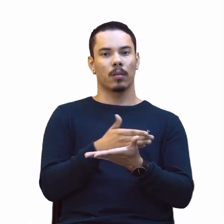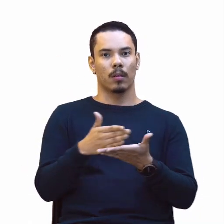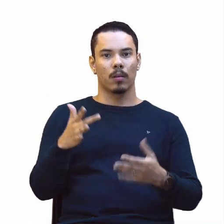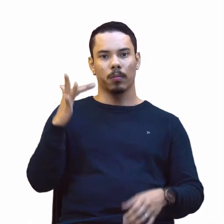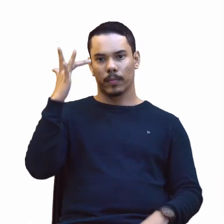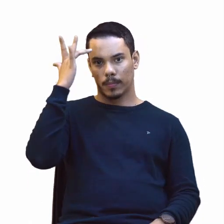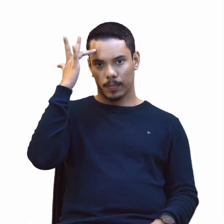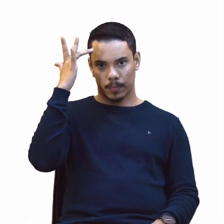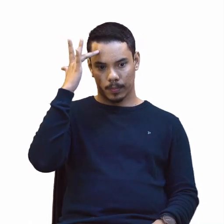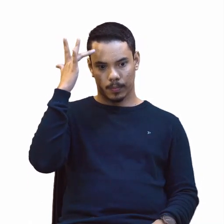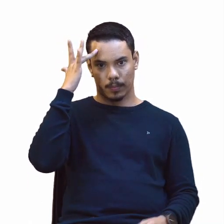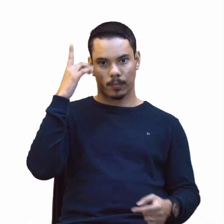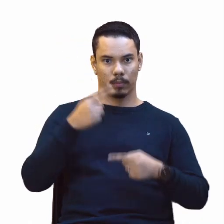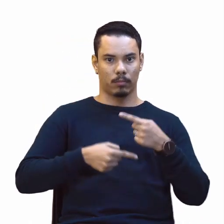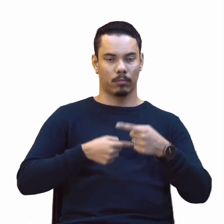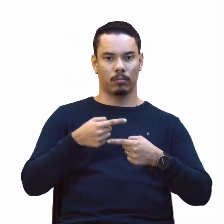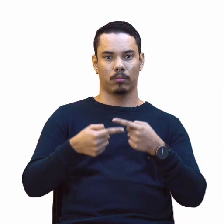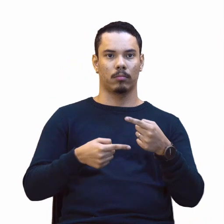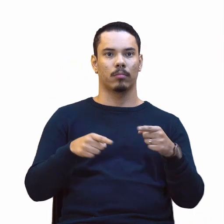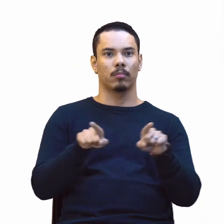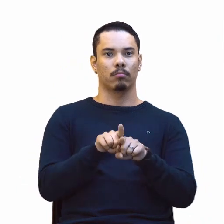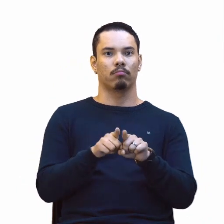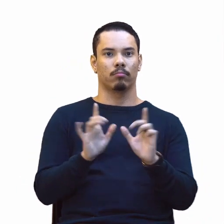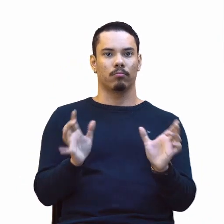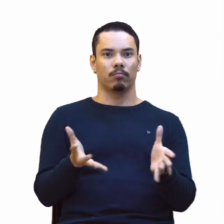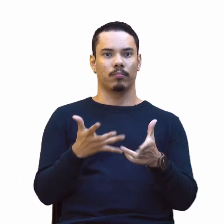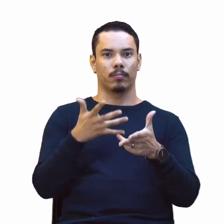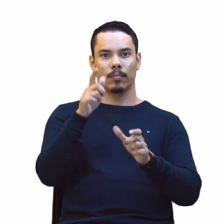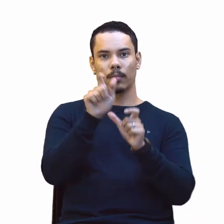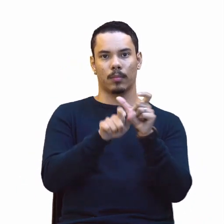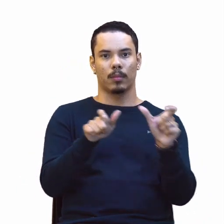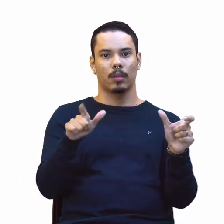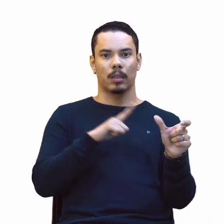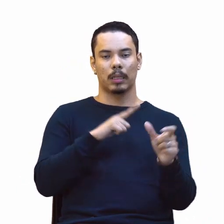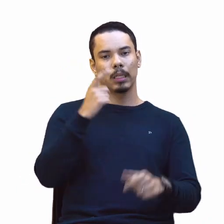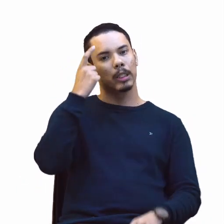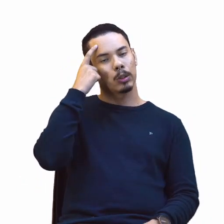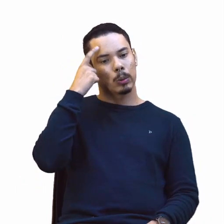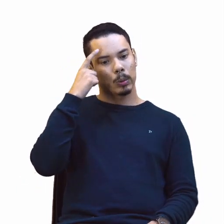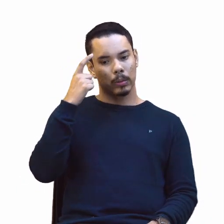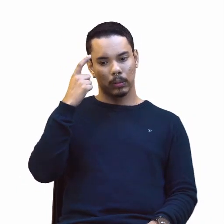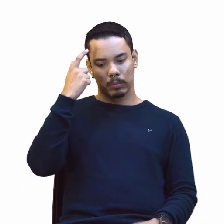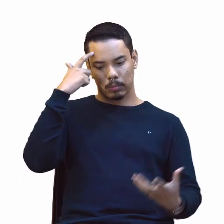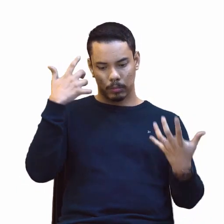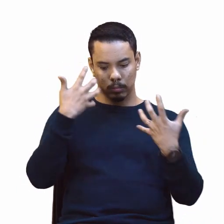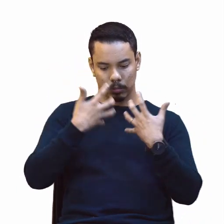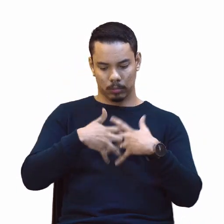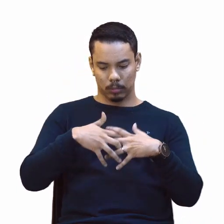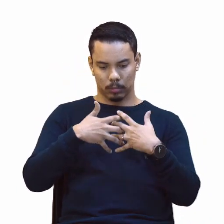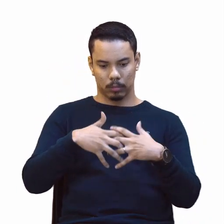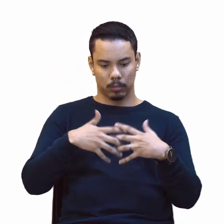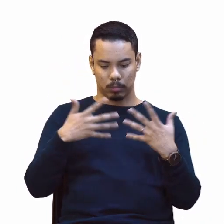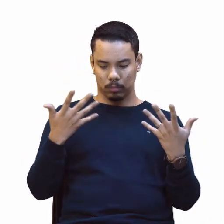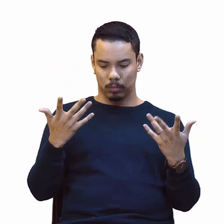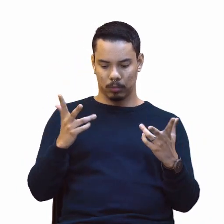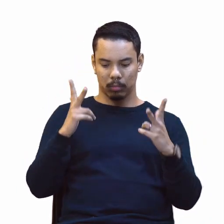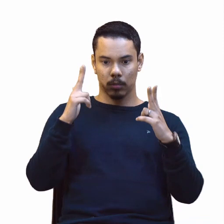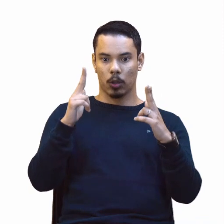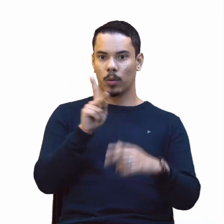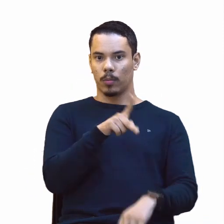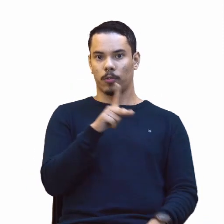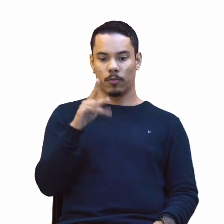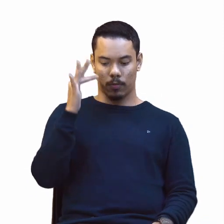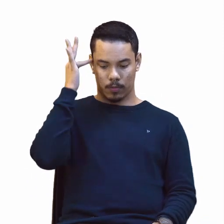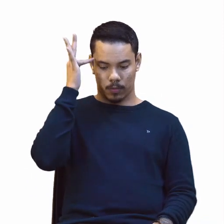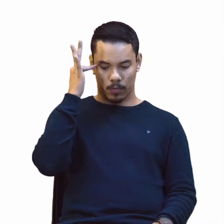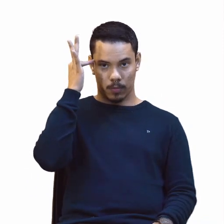racionalismo, estimularam as pessoas a ter a atitude de pensar, assim como um professor de filosofia deve fazer